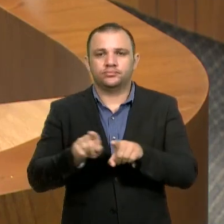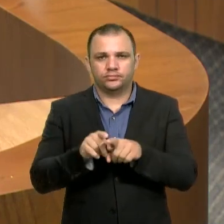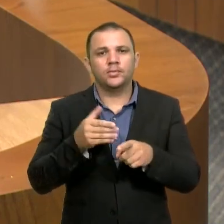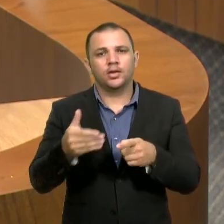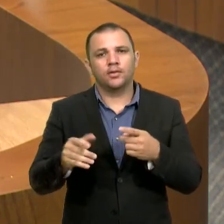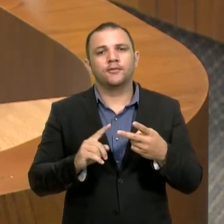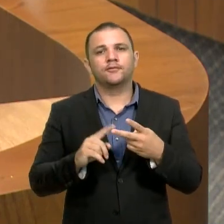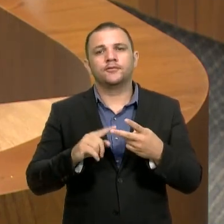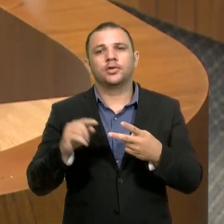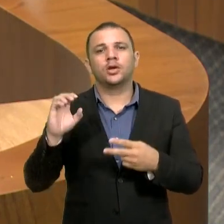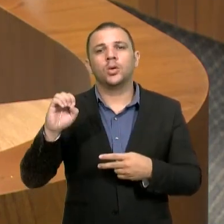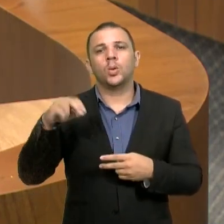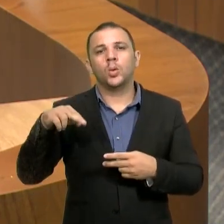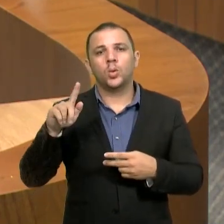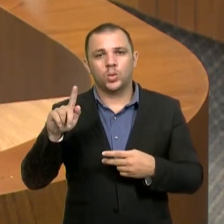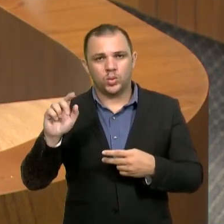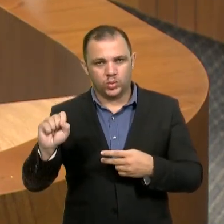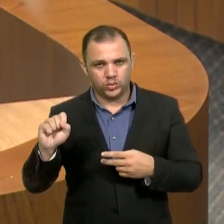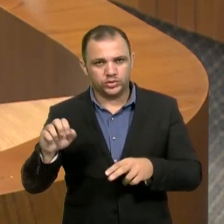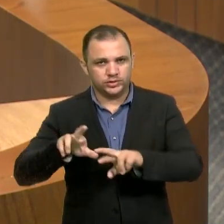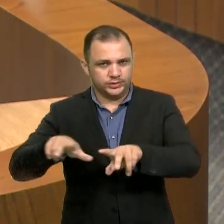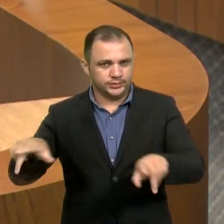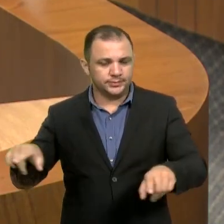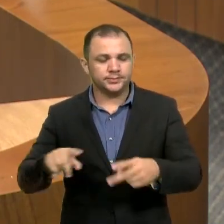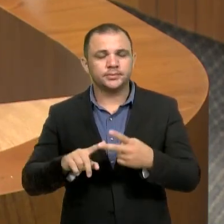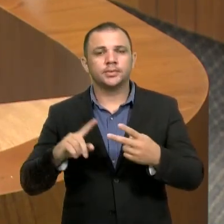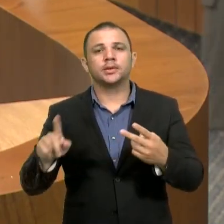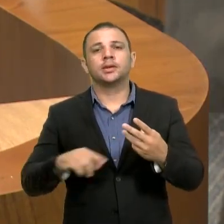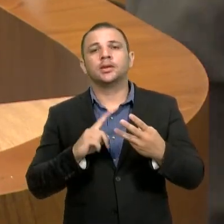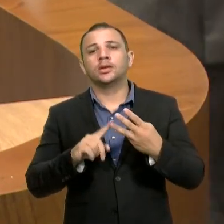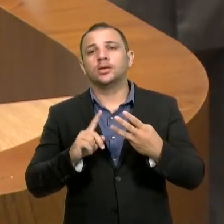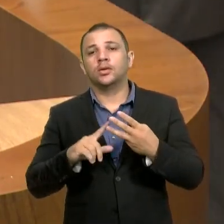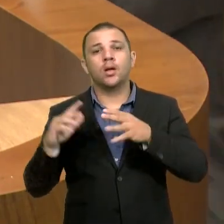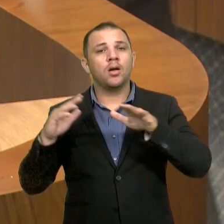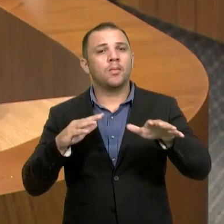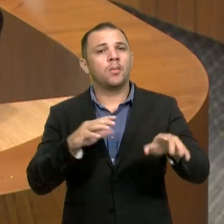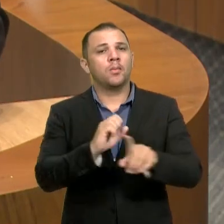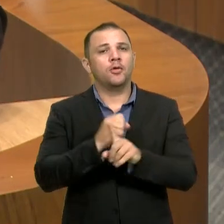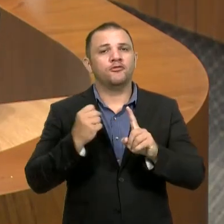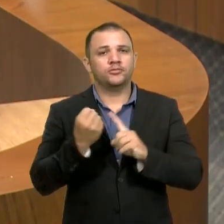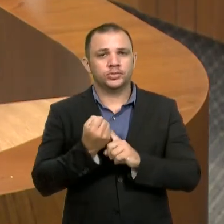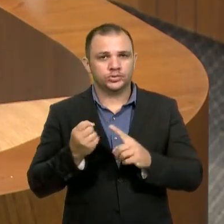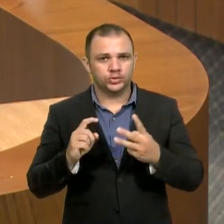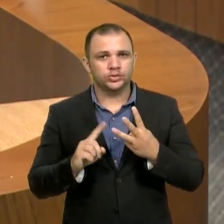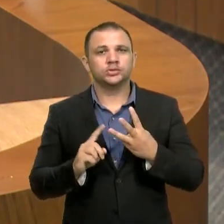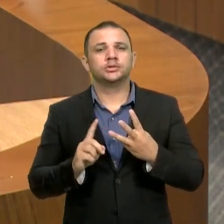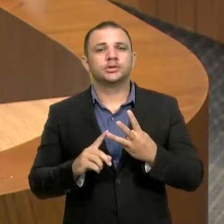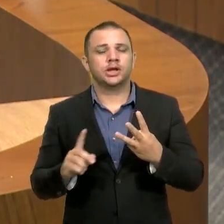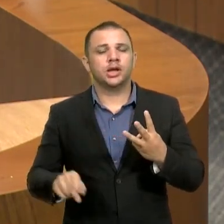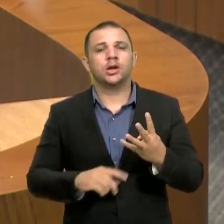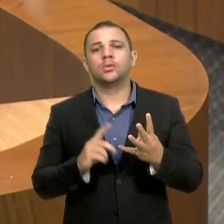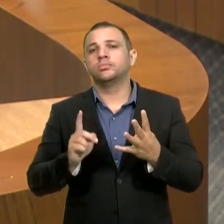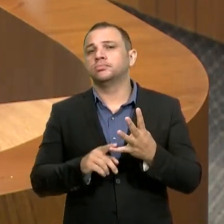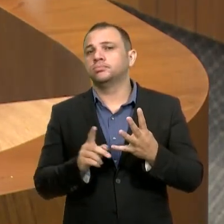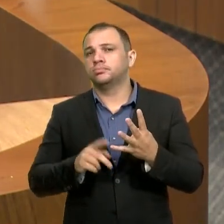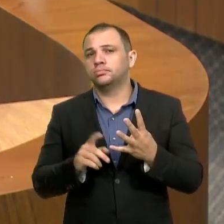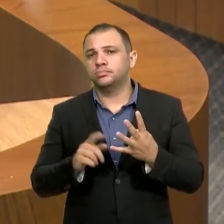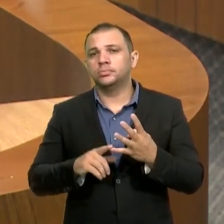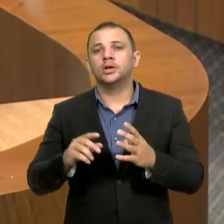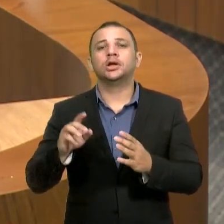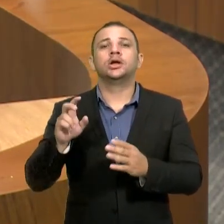presentes ONGs, ali estavam presentes movimentos sociais, ali estavam presentes